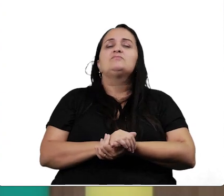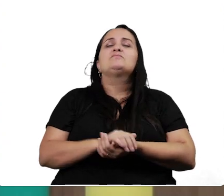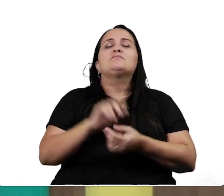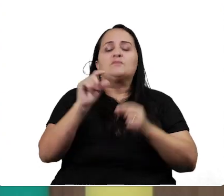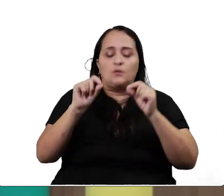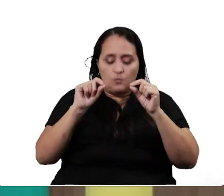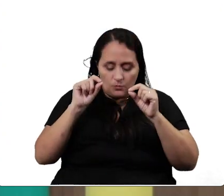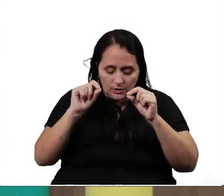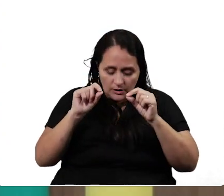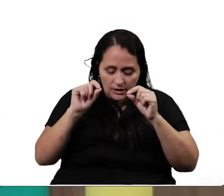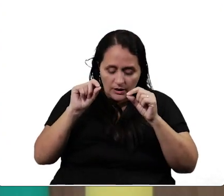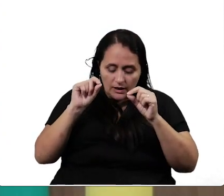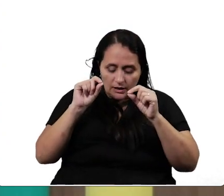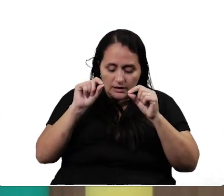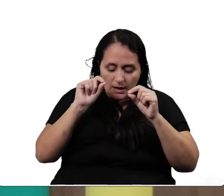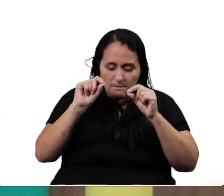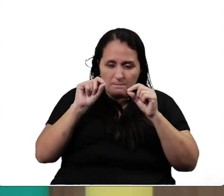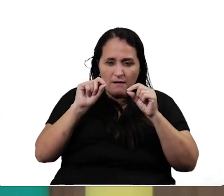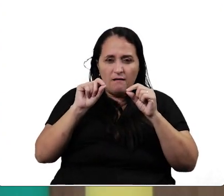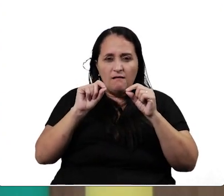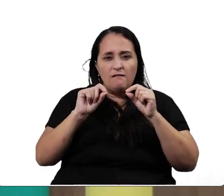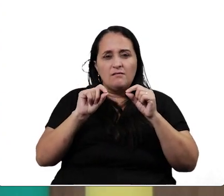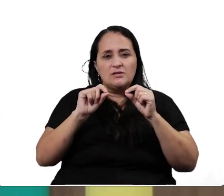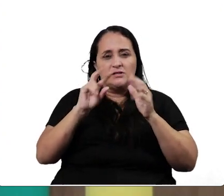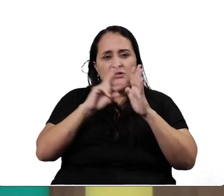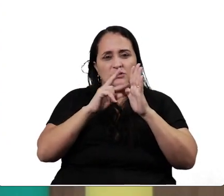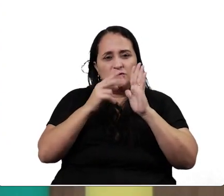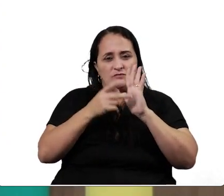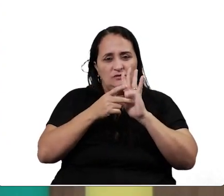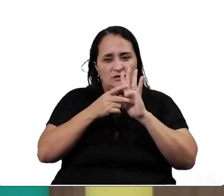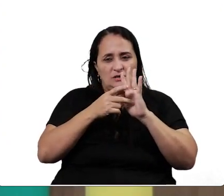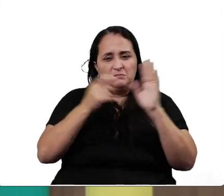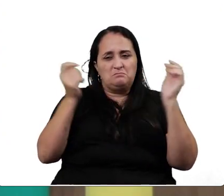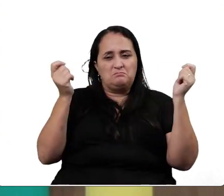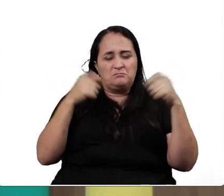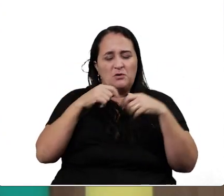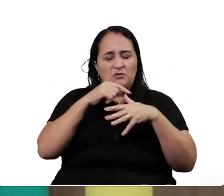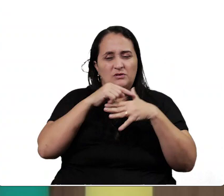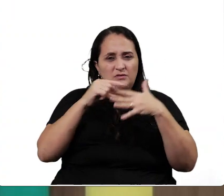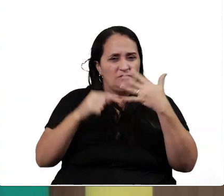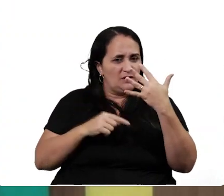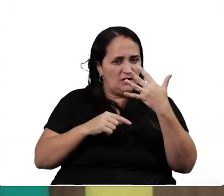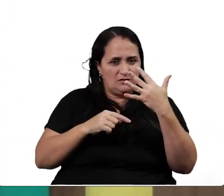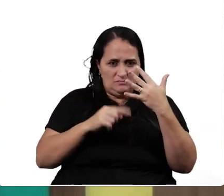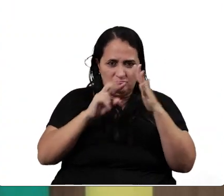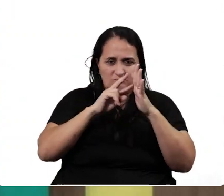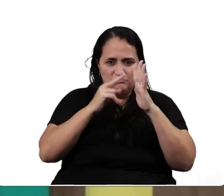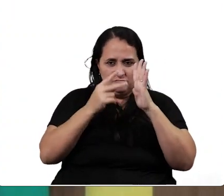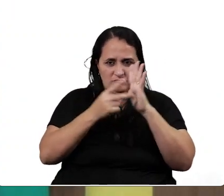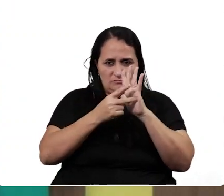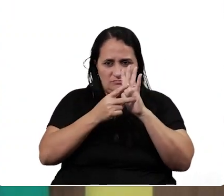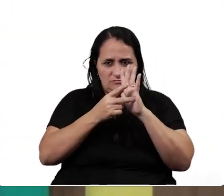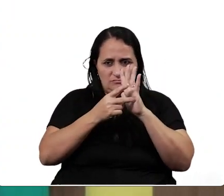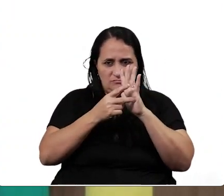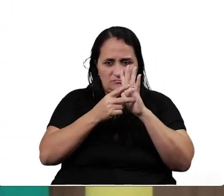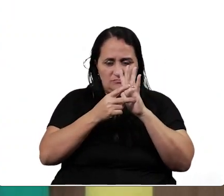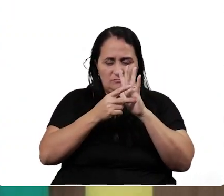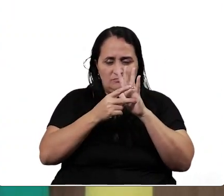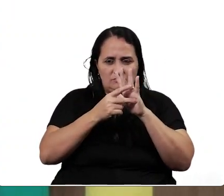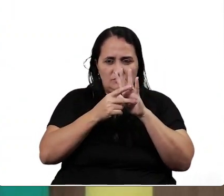Queimar. O que é que queimar significa? Olha, queimar pode ter muitos significados.